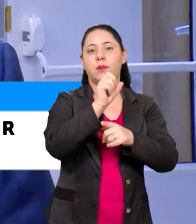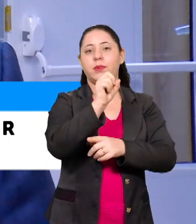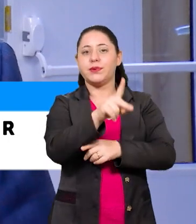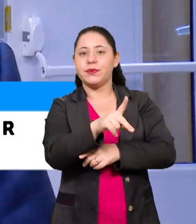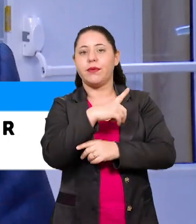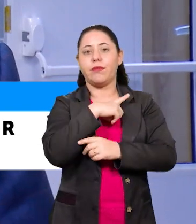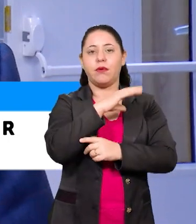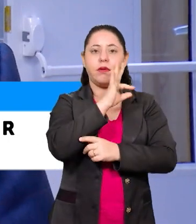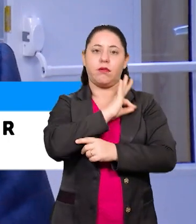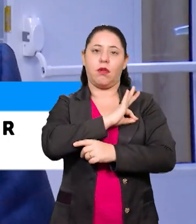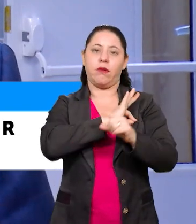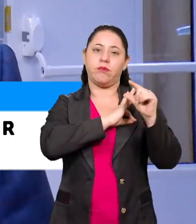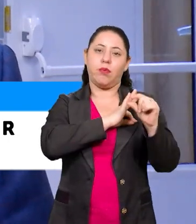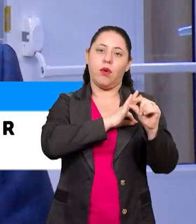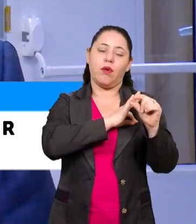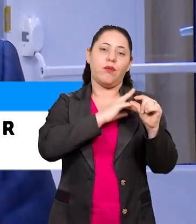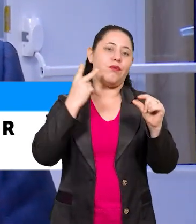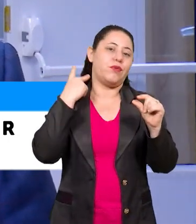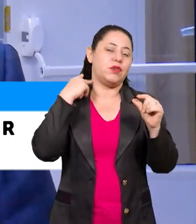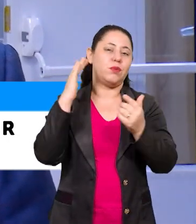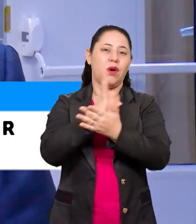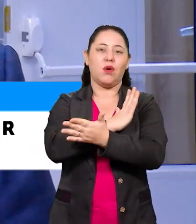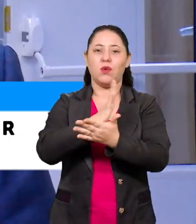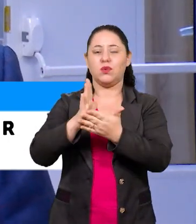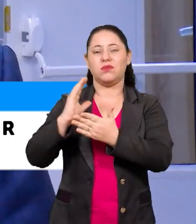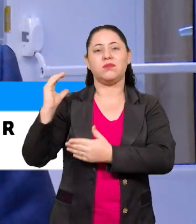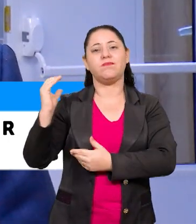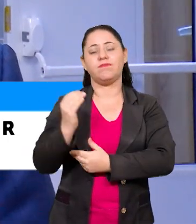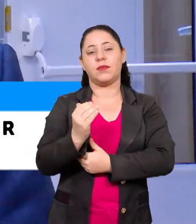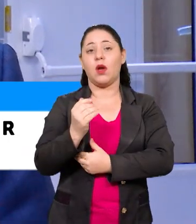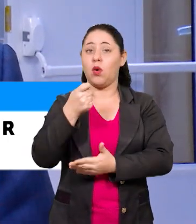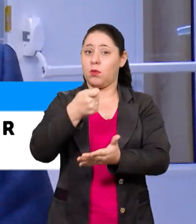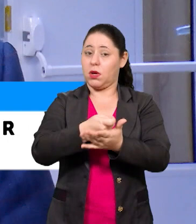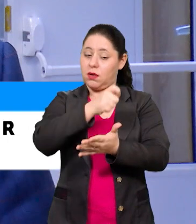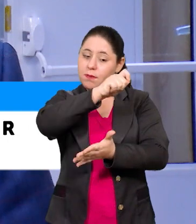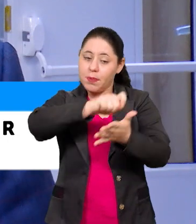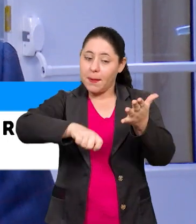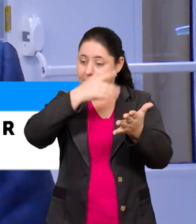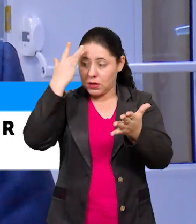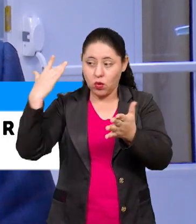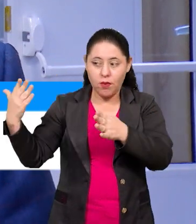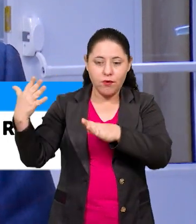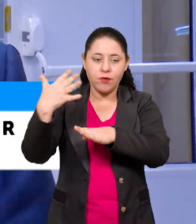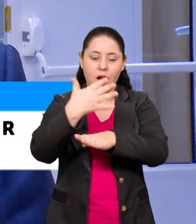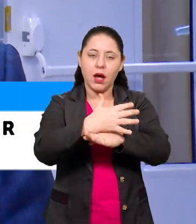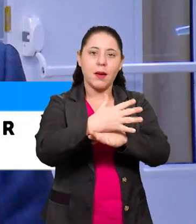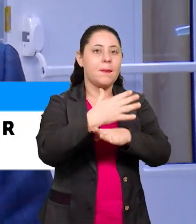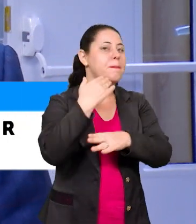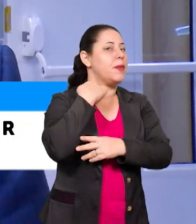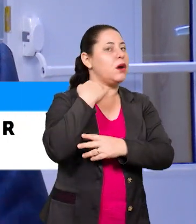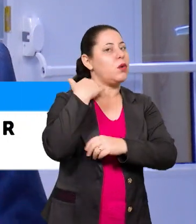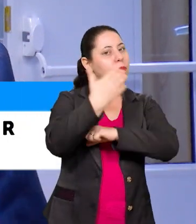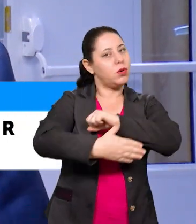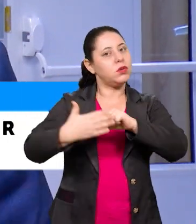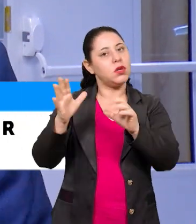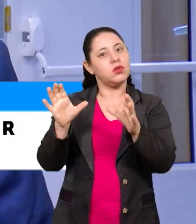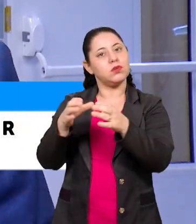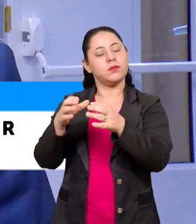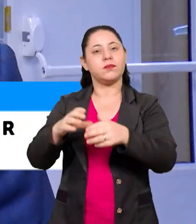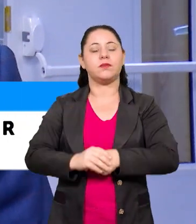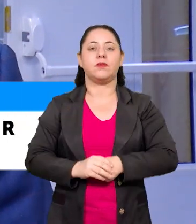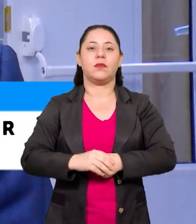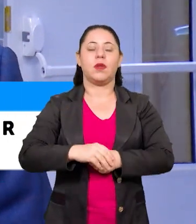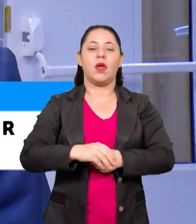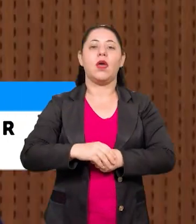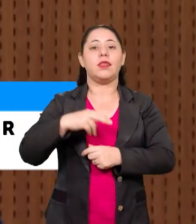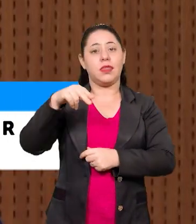empréstimo consignado, que tem aposentadoria, né, que seja vítima de muitas fraudes. Então, a obrigatoriedade da assinatura física é uma forma de proteger